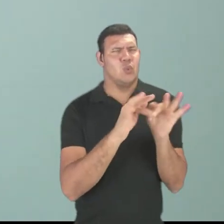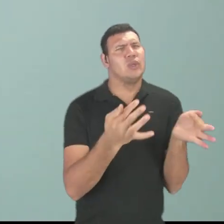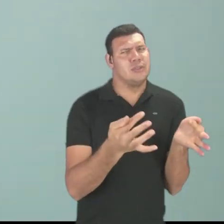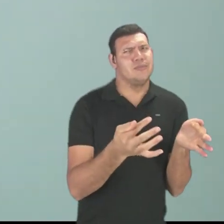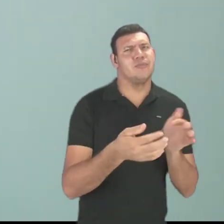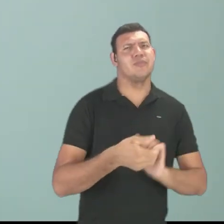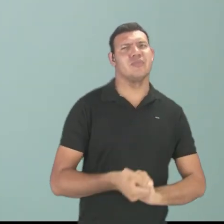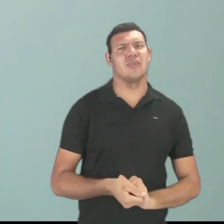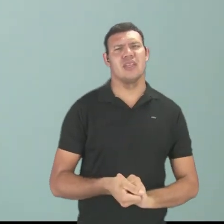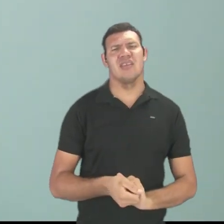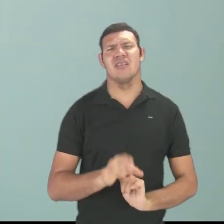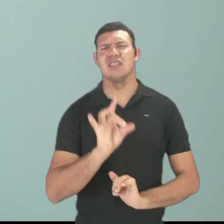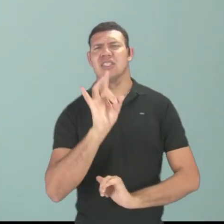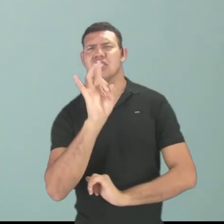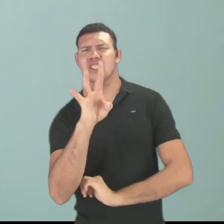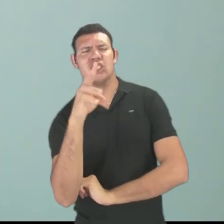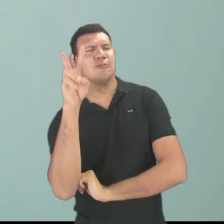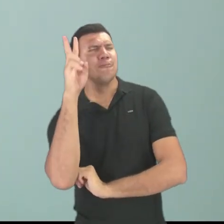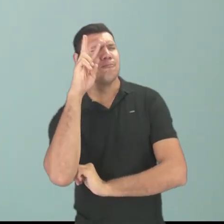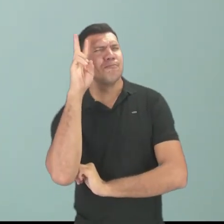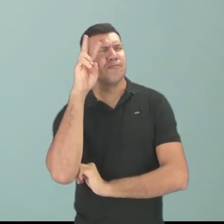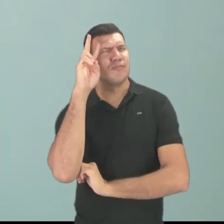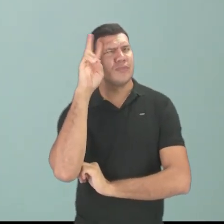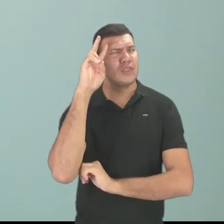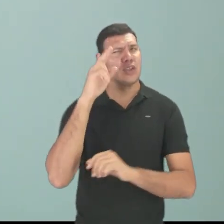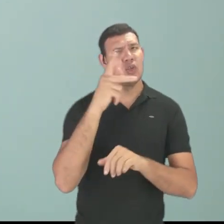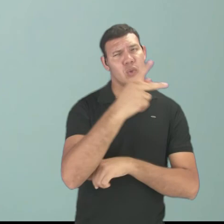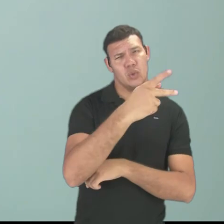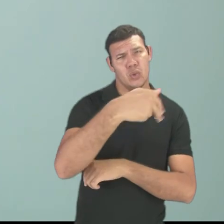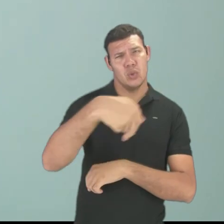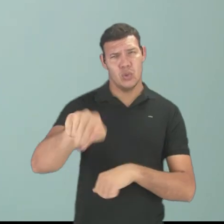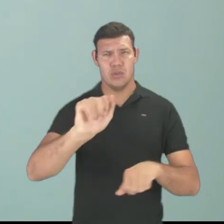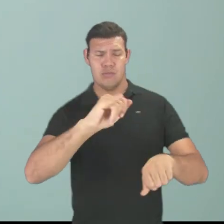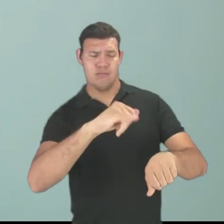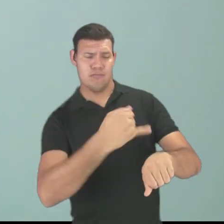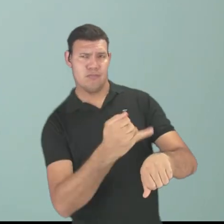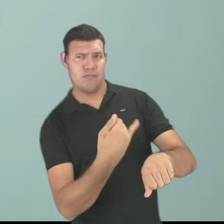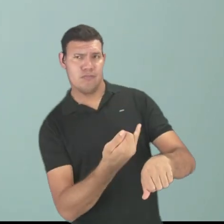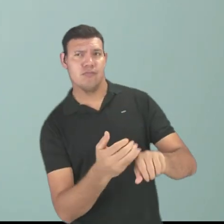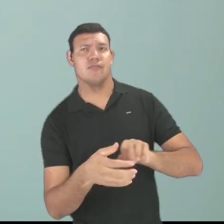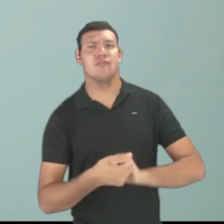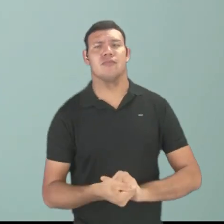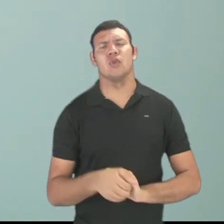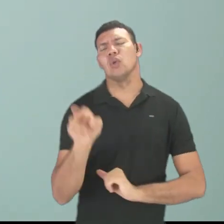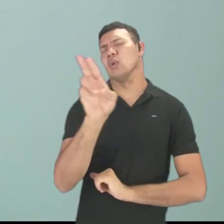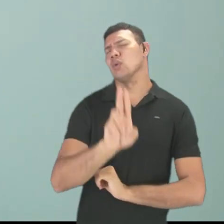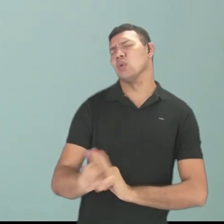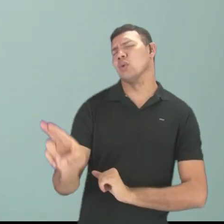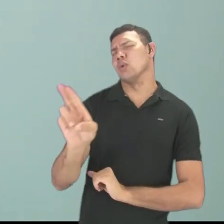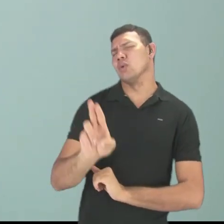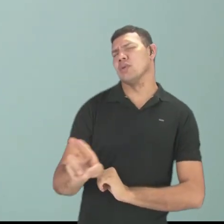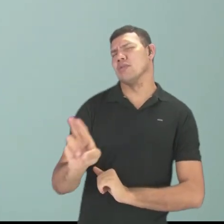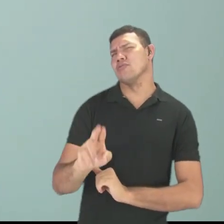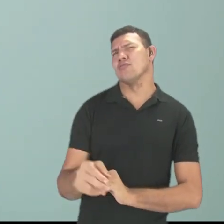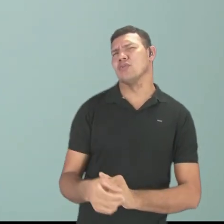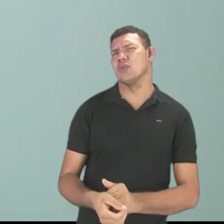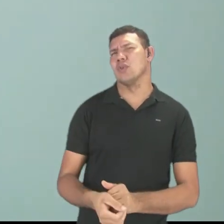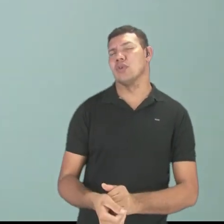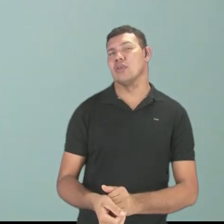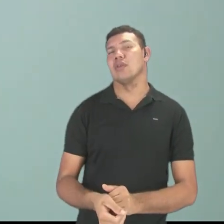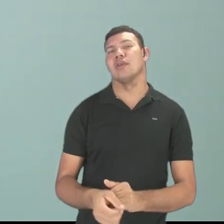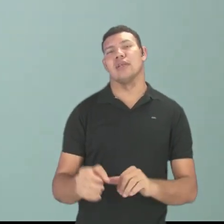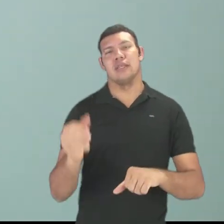mesmo. É só uma questão de a gente lembrar sempre quais são os pronomes, quais são os adjetivos e o uso. Sabem que um vai dar